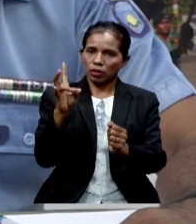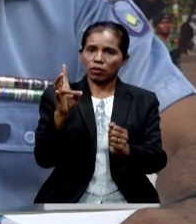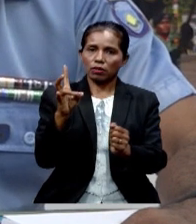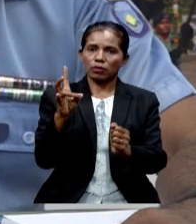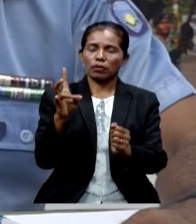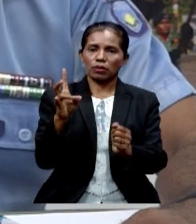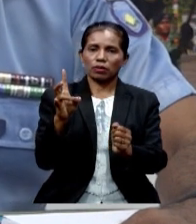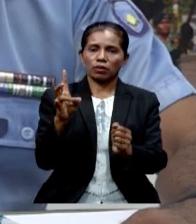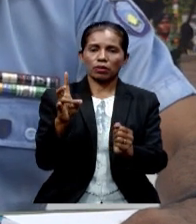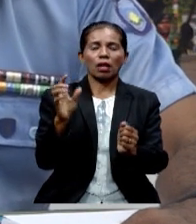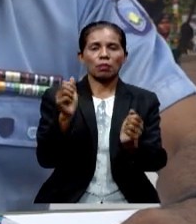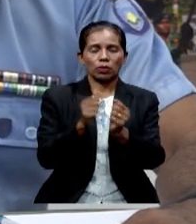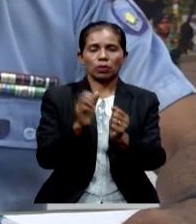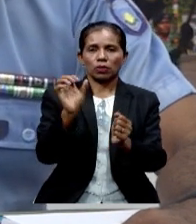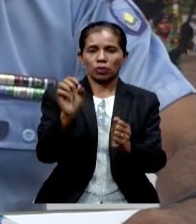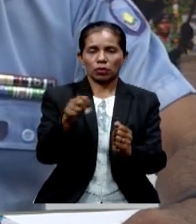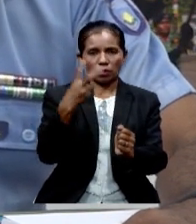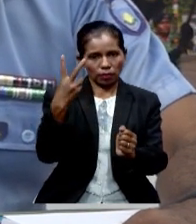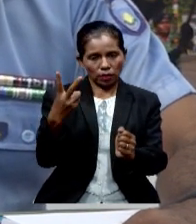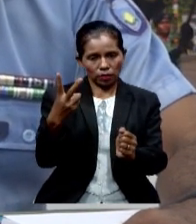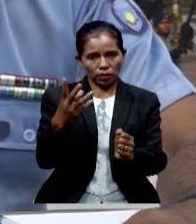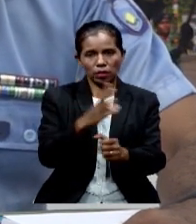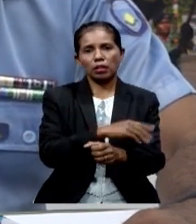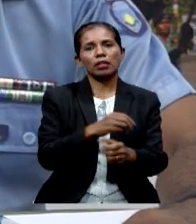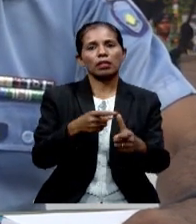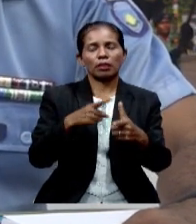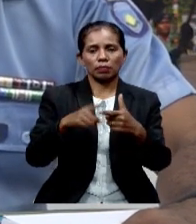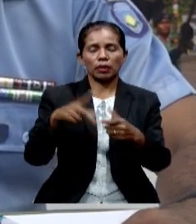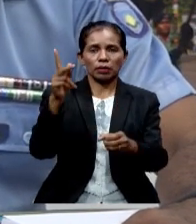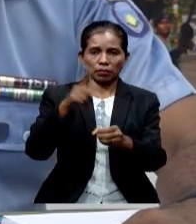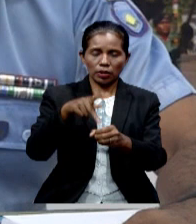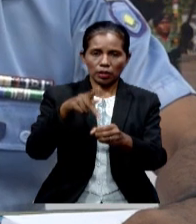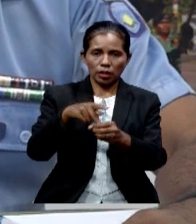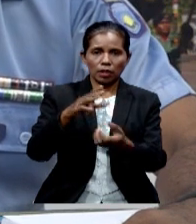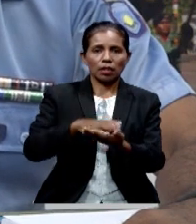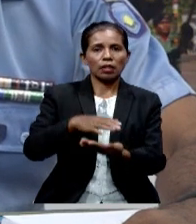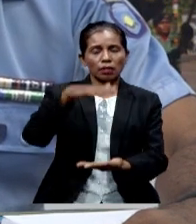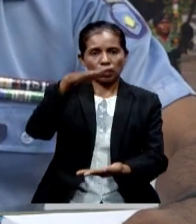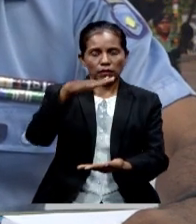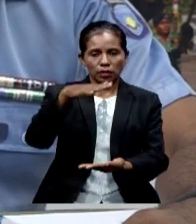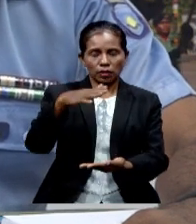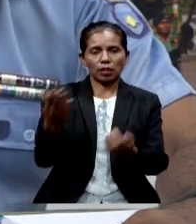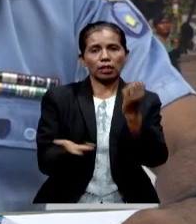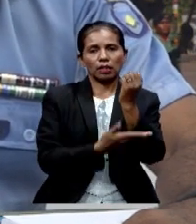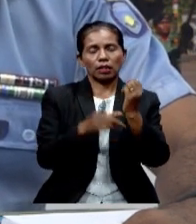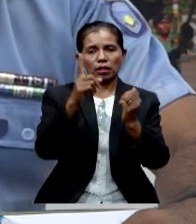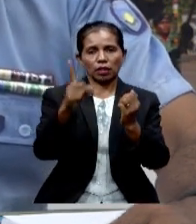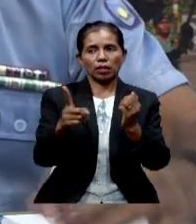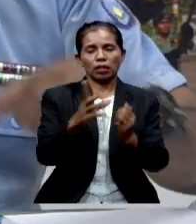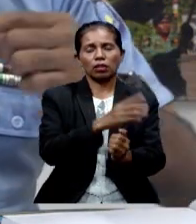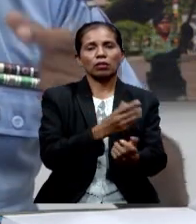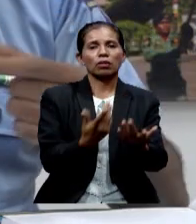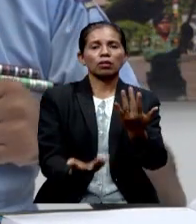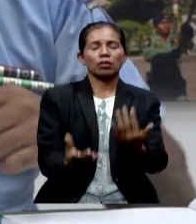hamutu dozi disculpa, e depois gasolina masaida, katanaida, nomos sumbu fogão,